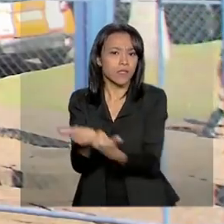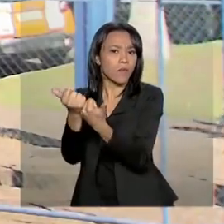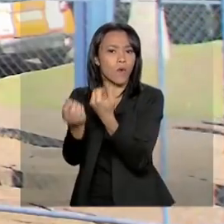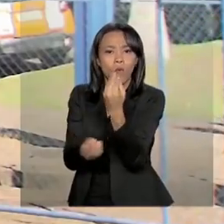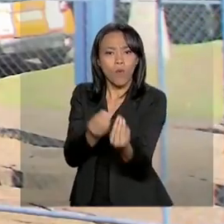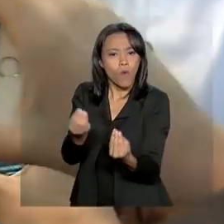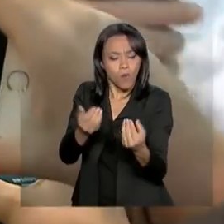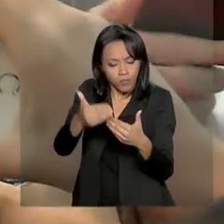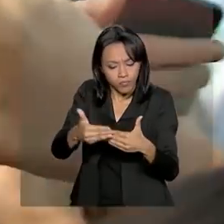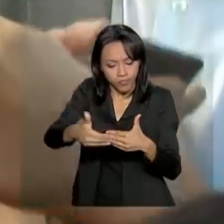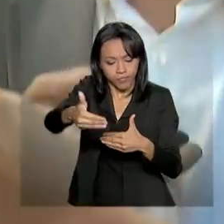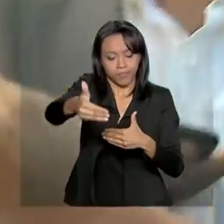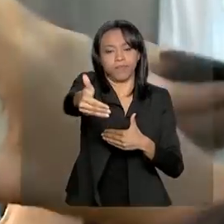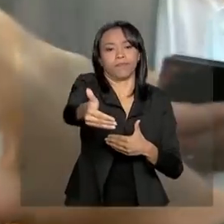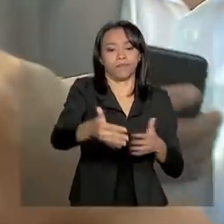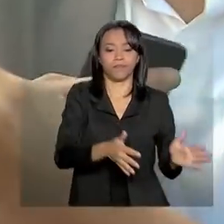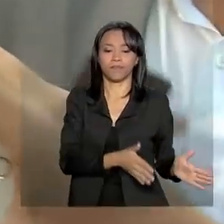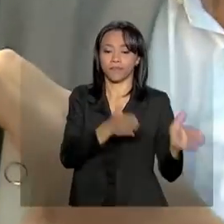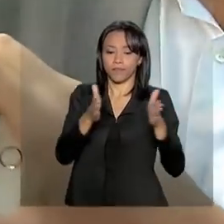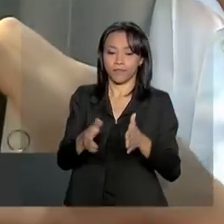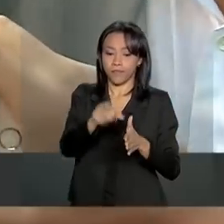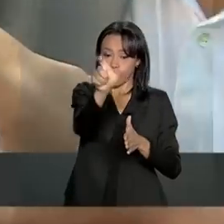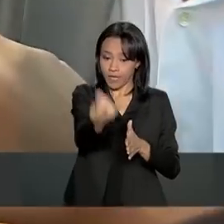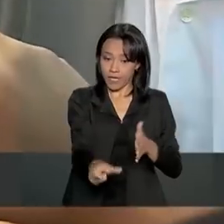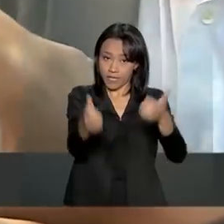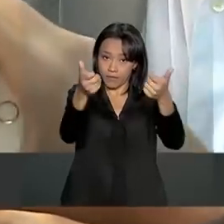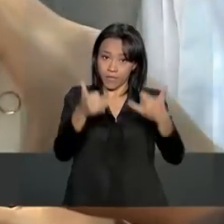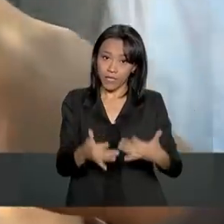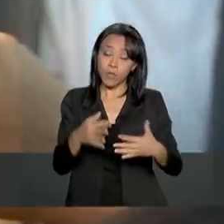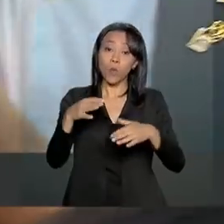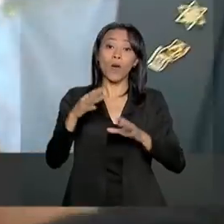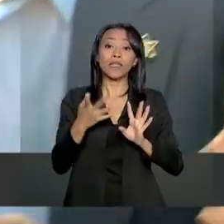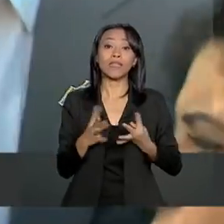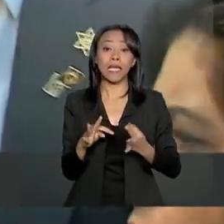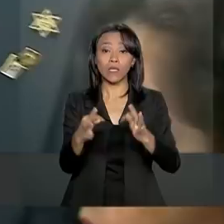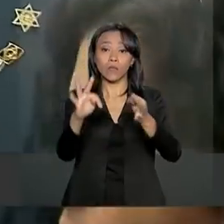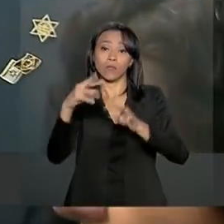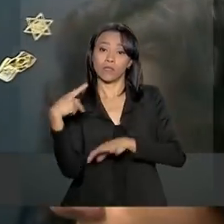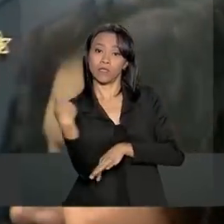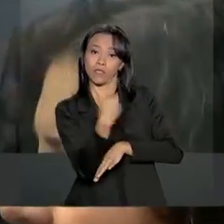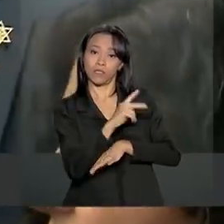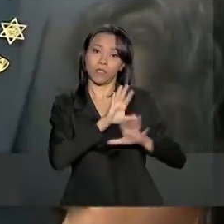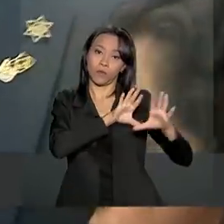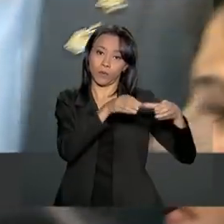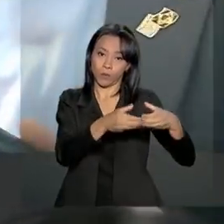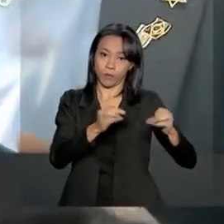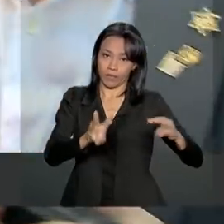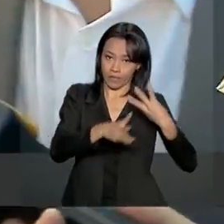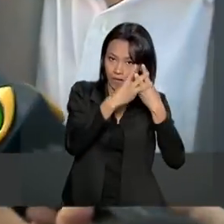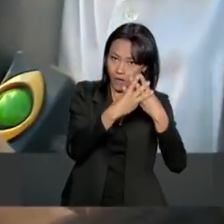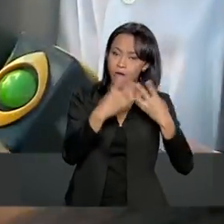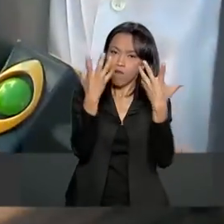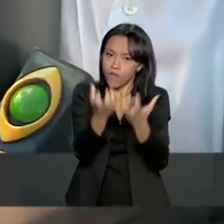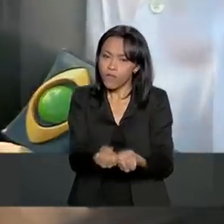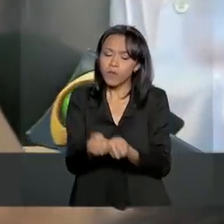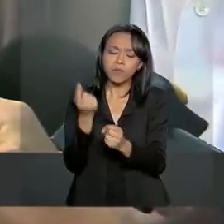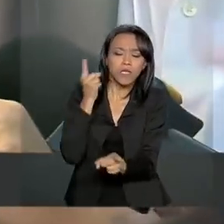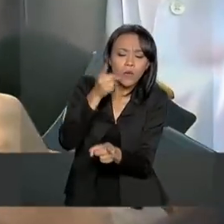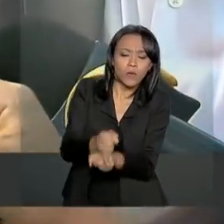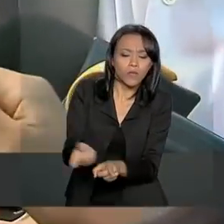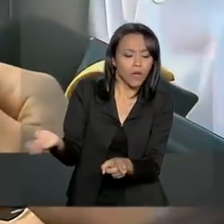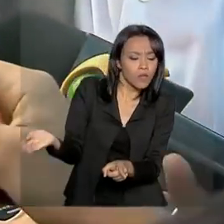vai acontecer. Com a tecnologia deles, nós vamos aumentar em muito a chance de encontrarmos